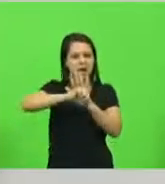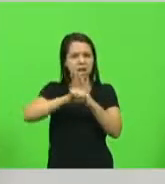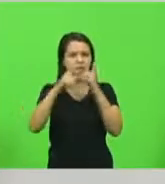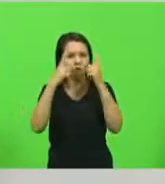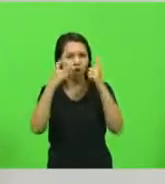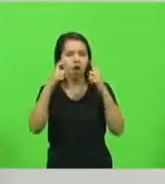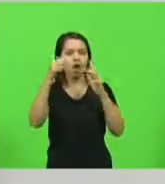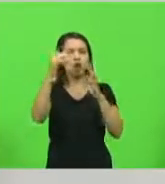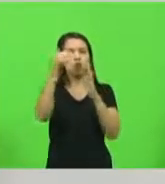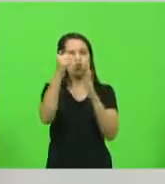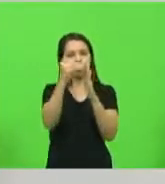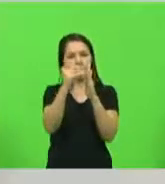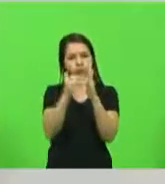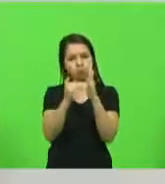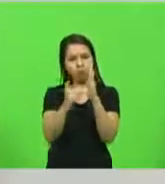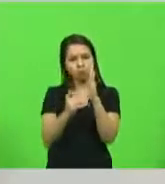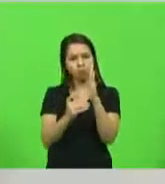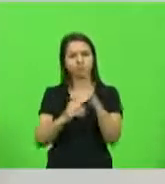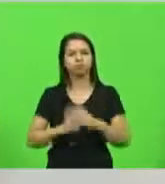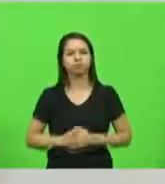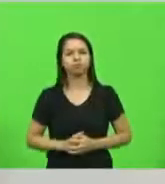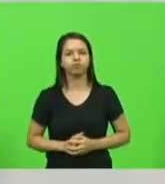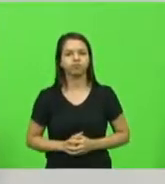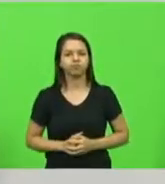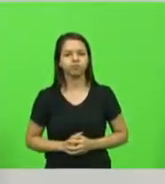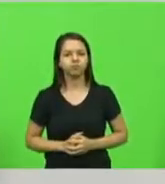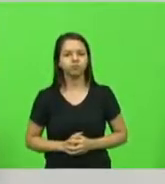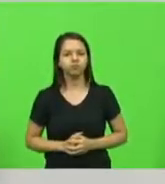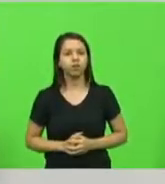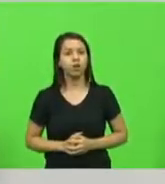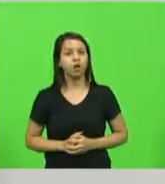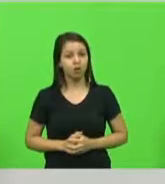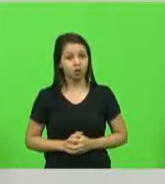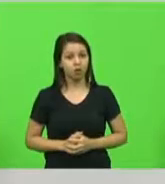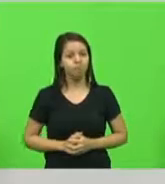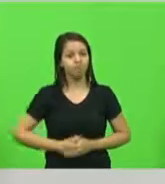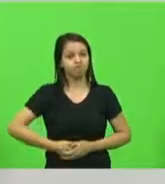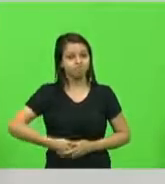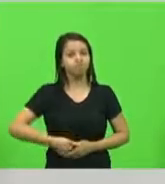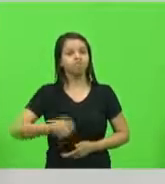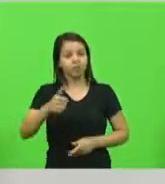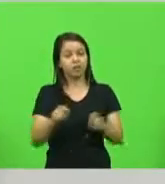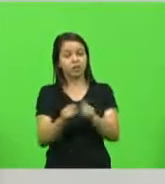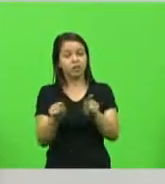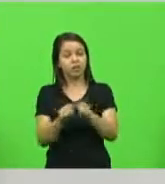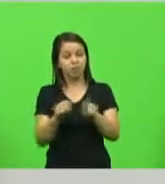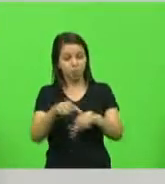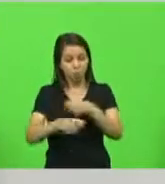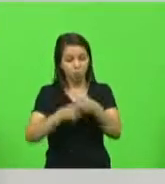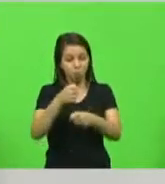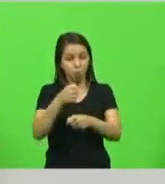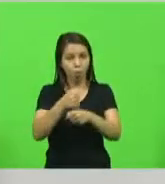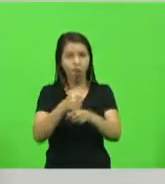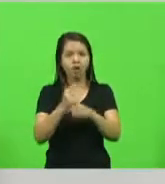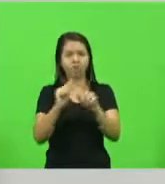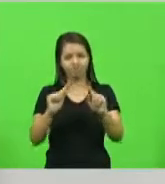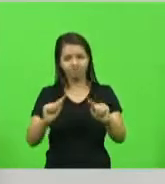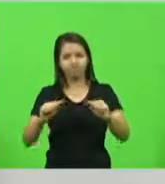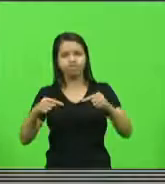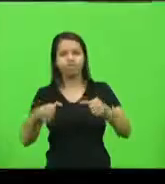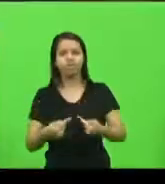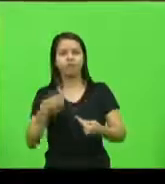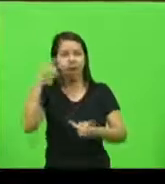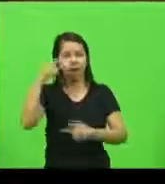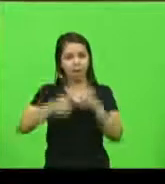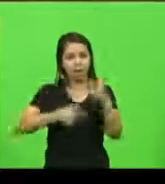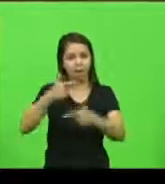ano. E, para coroar o ano desafiador e de muito trabalho, nada melhor do que saber